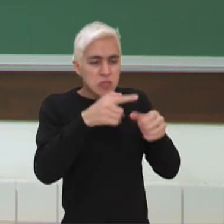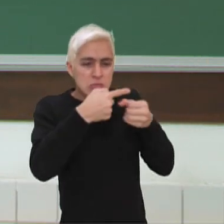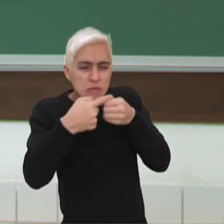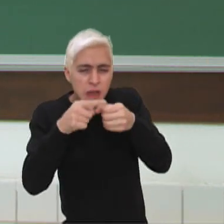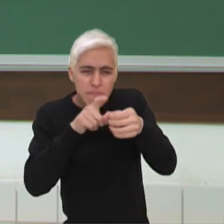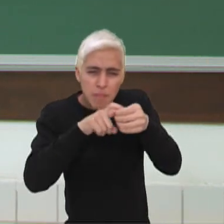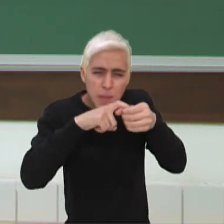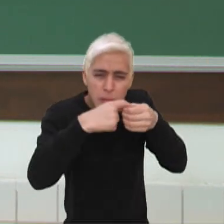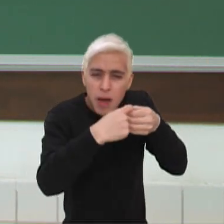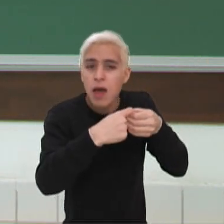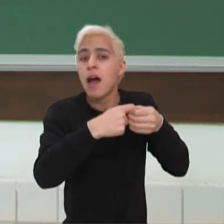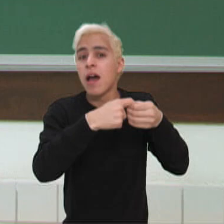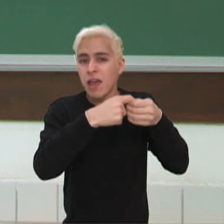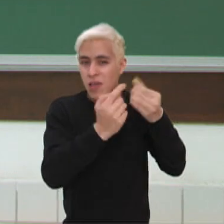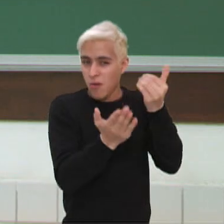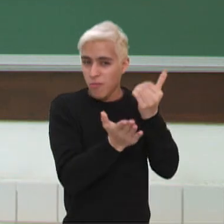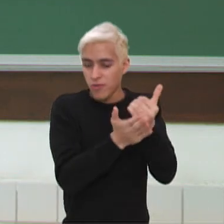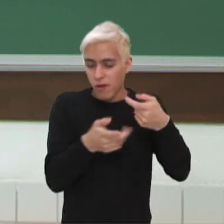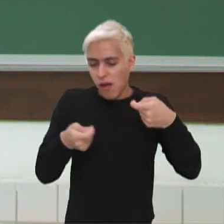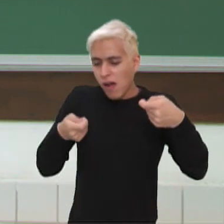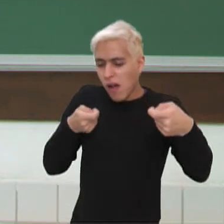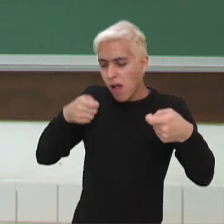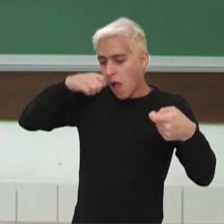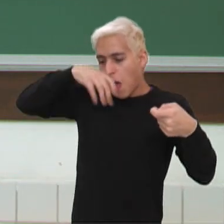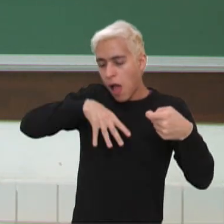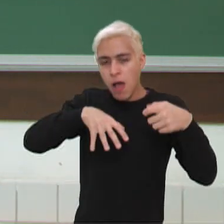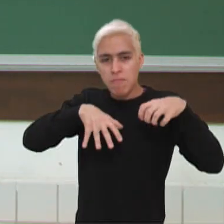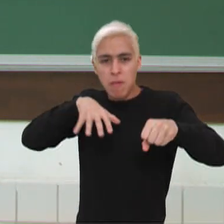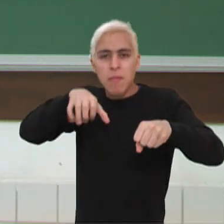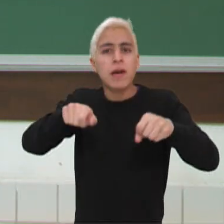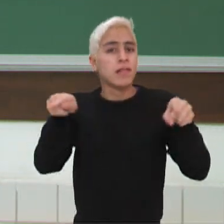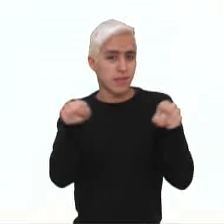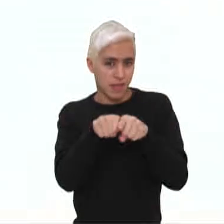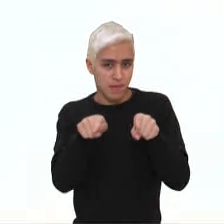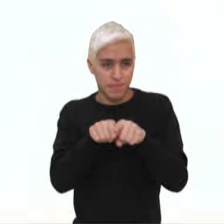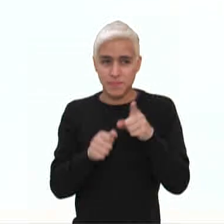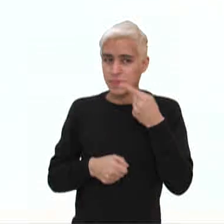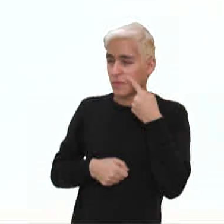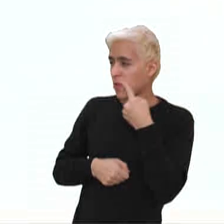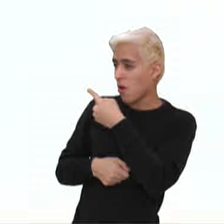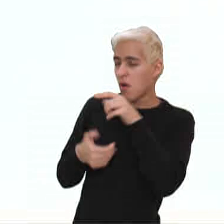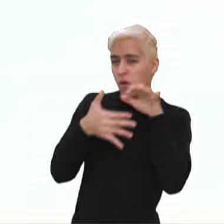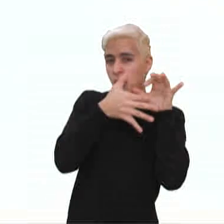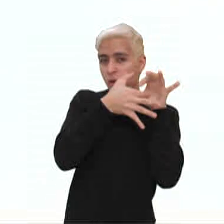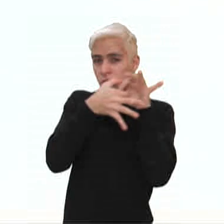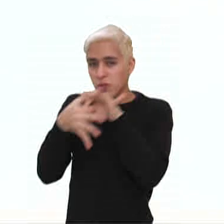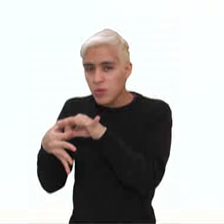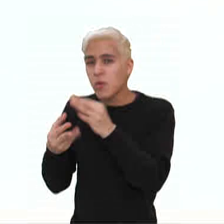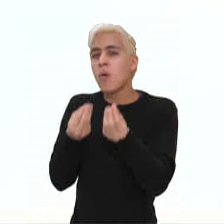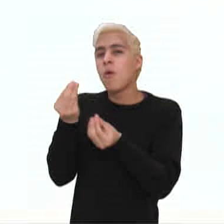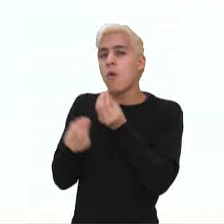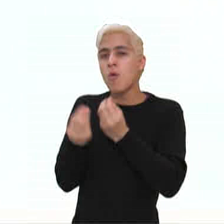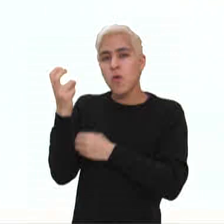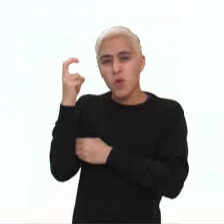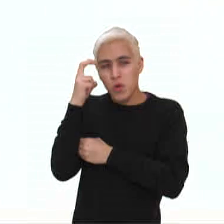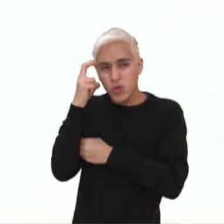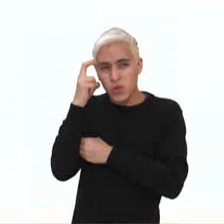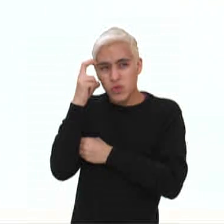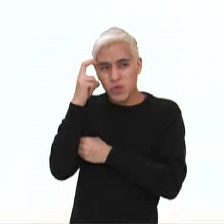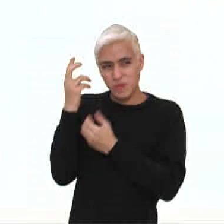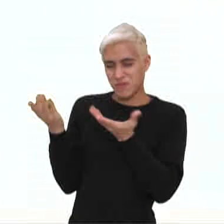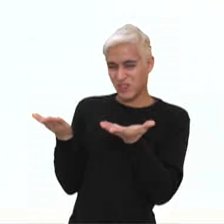cidades-estado e começou a abusar deste poder, ok? Aqui é só para vocês terem uma contextualização aqui com a cultura